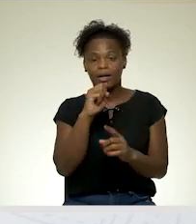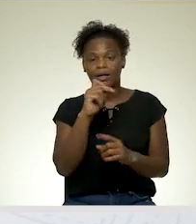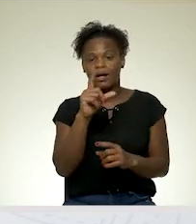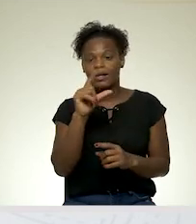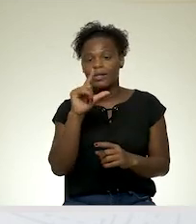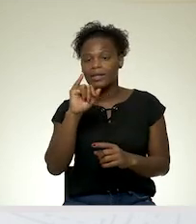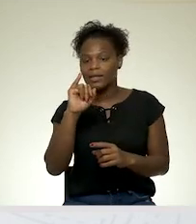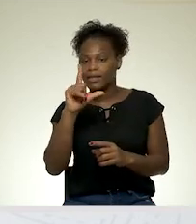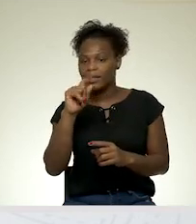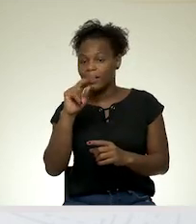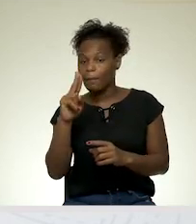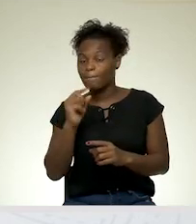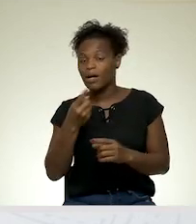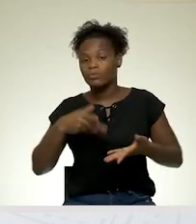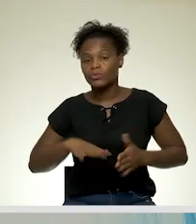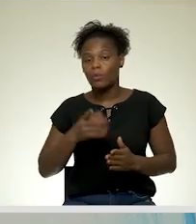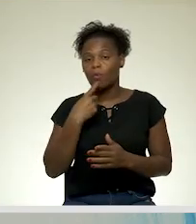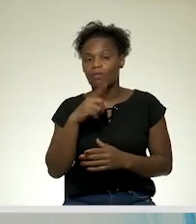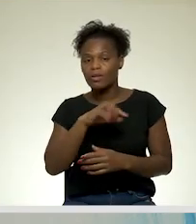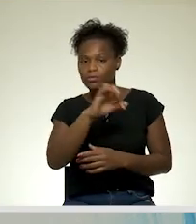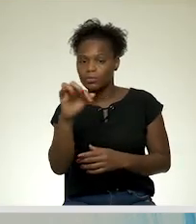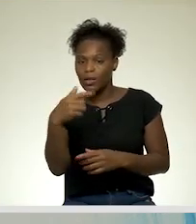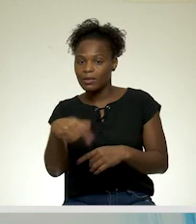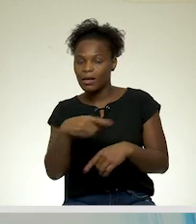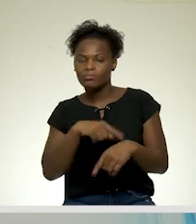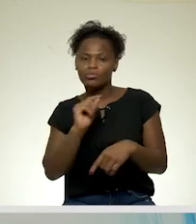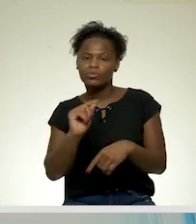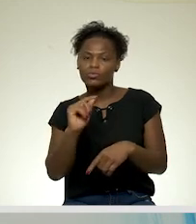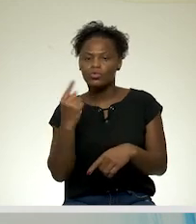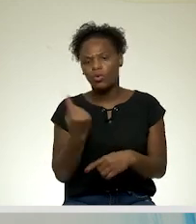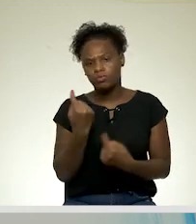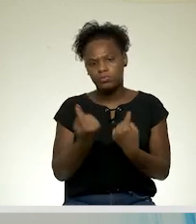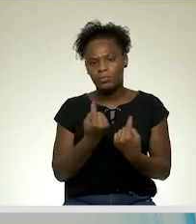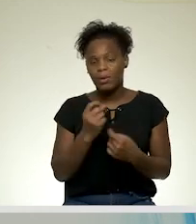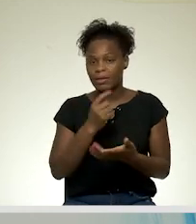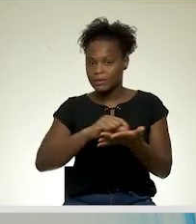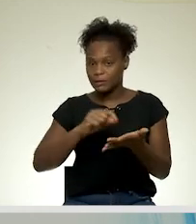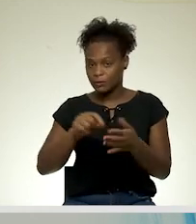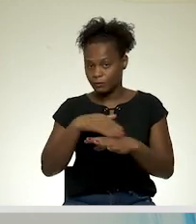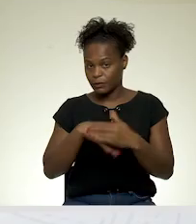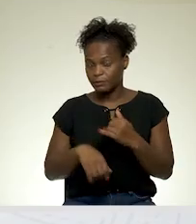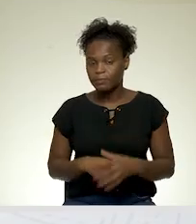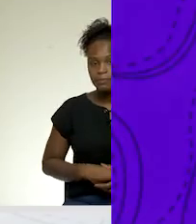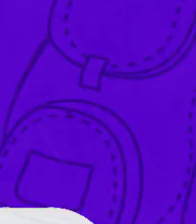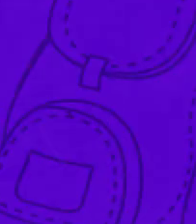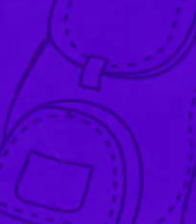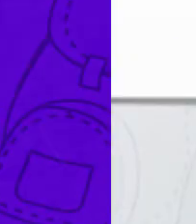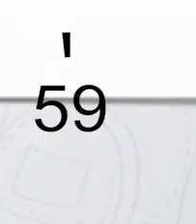para o Renascimento. Vocês têm uns minutinhos para esse exercício.